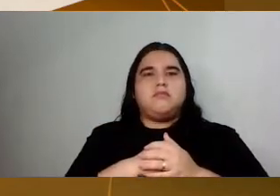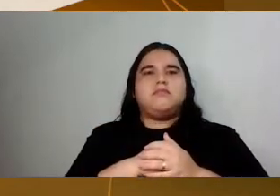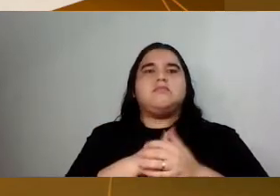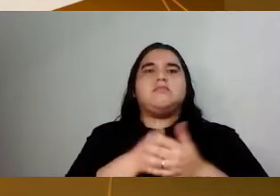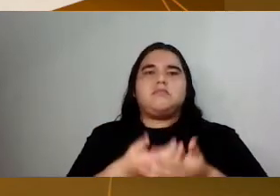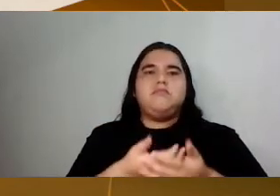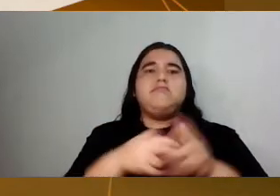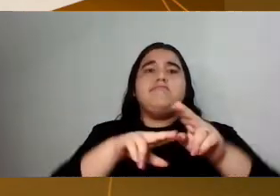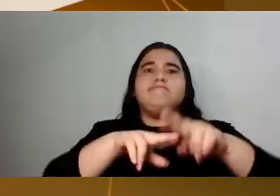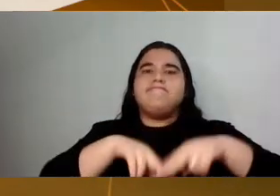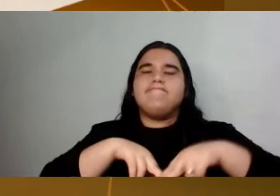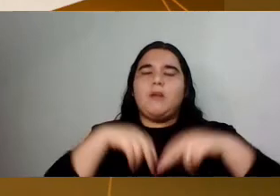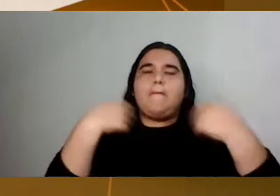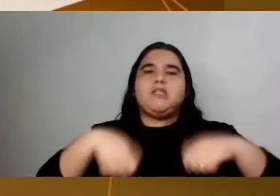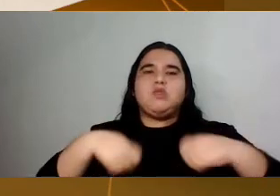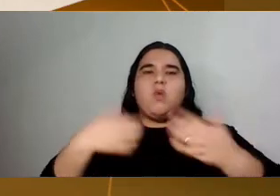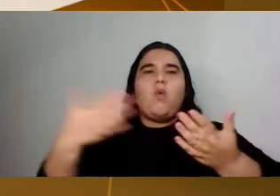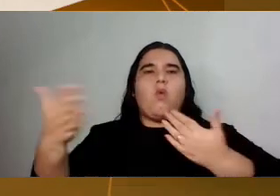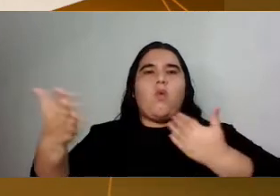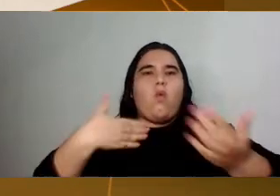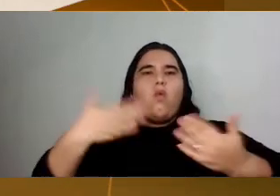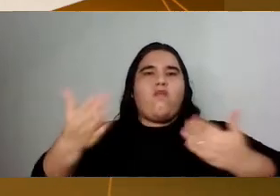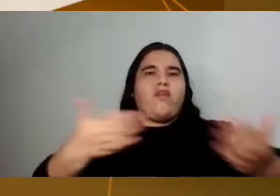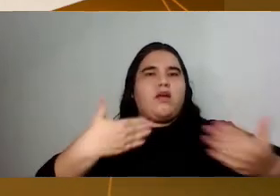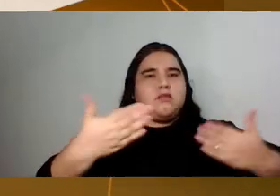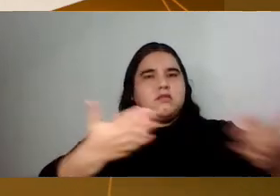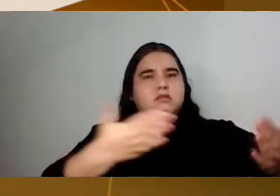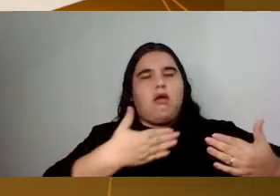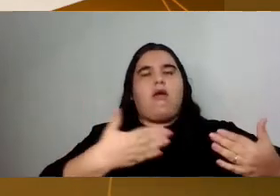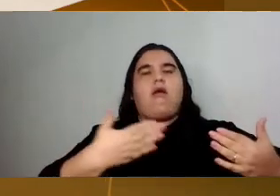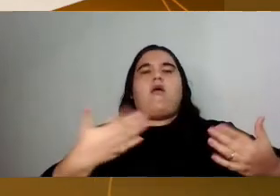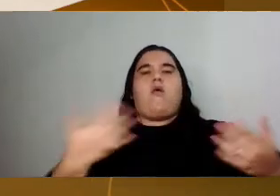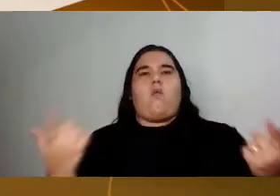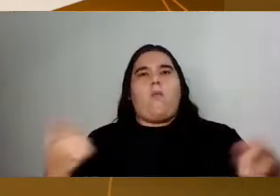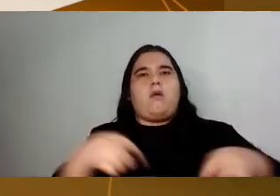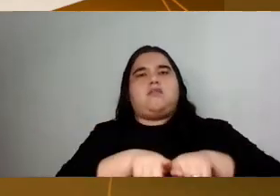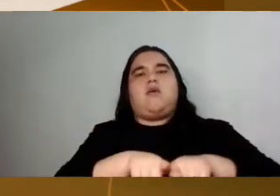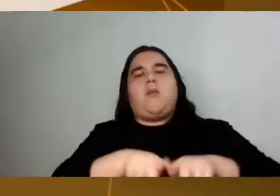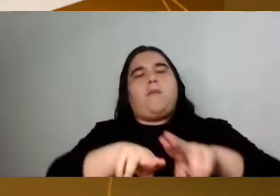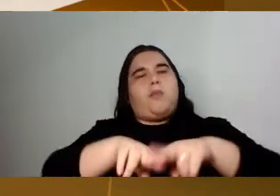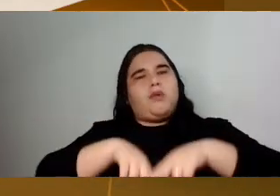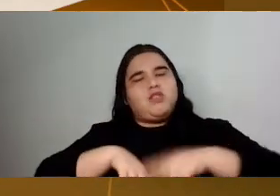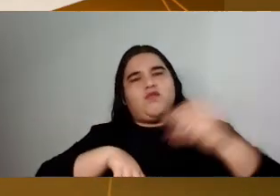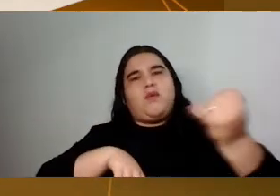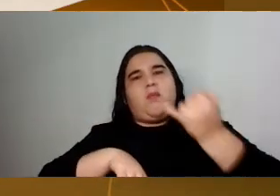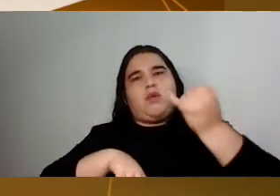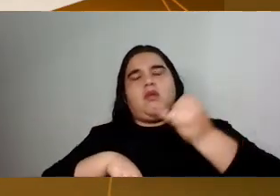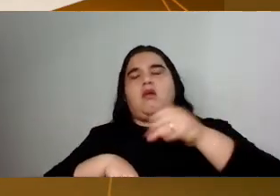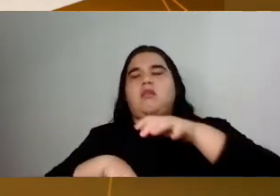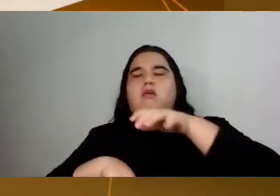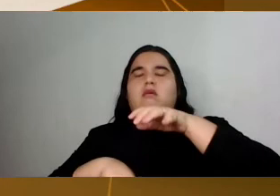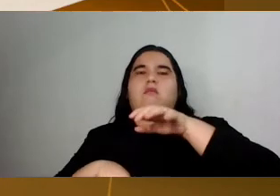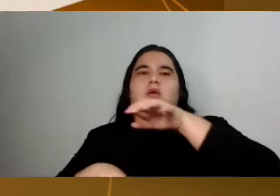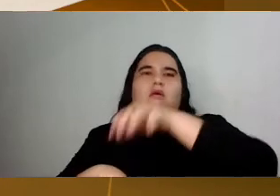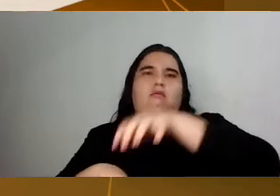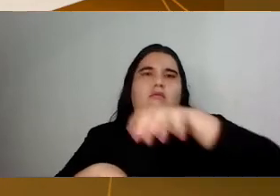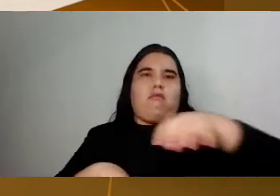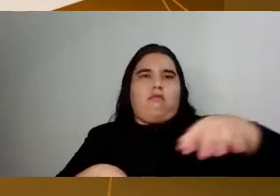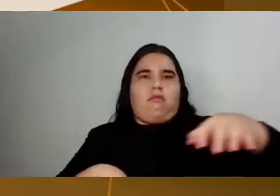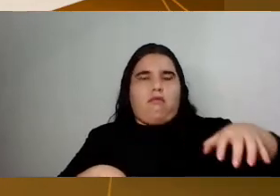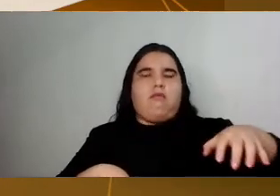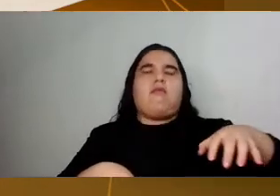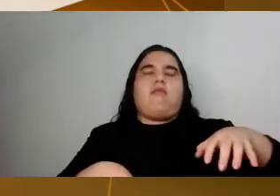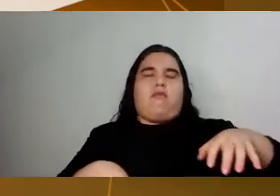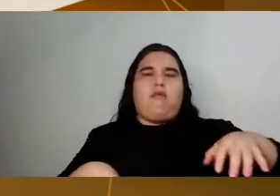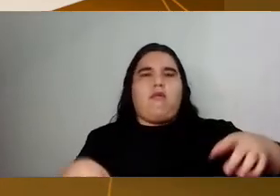essa conversa com nossos parceiros, essa integração diária. São soluções que a gente já tem na casa, mas precisa